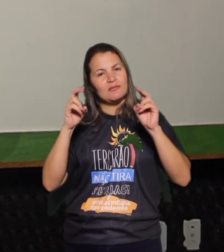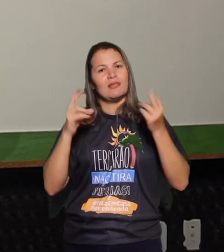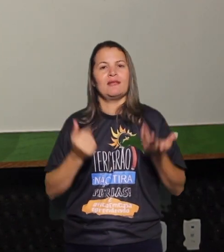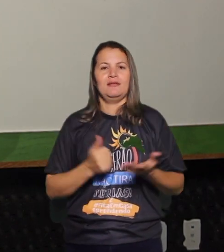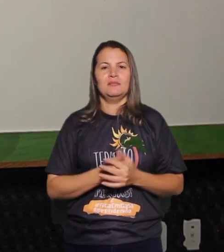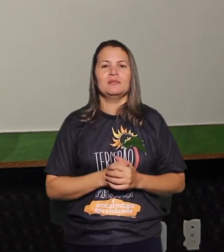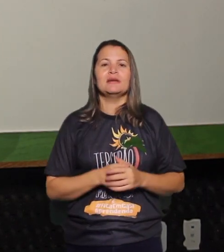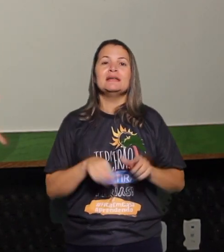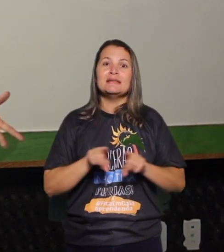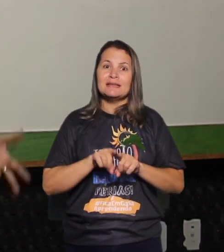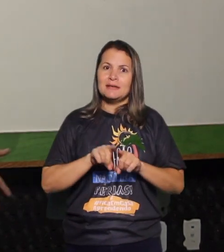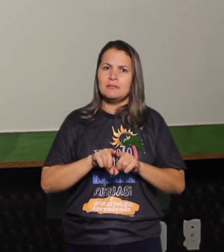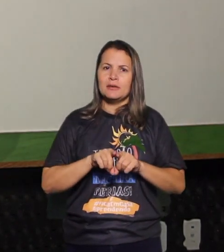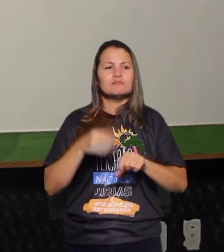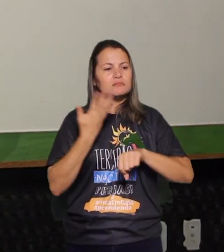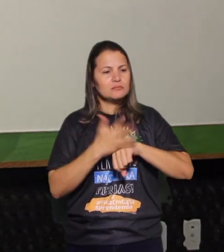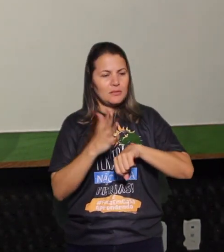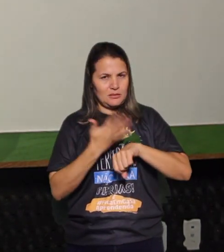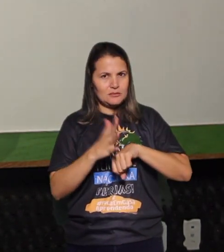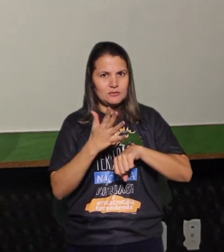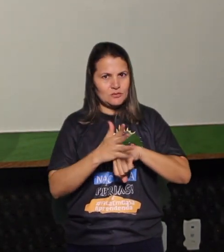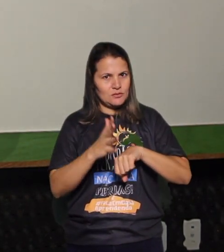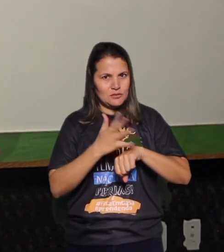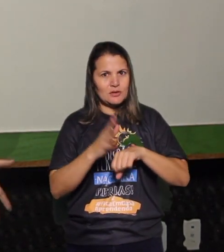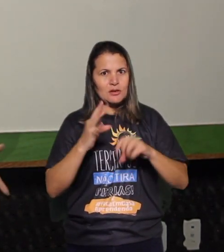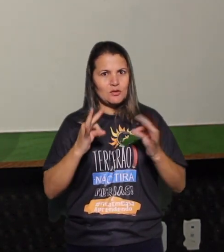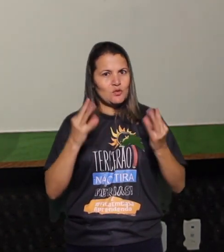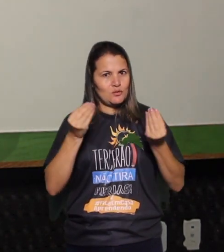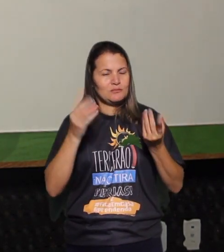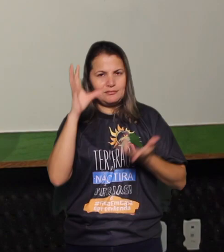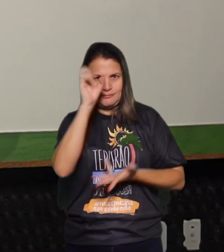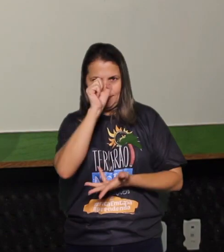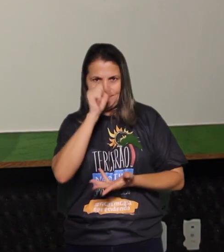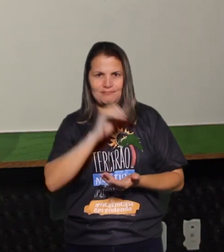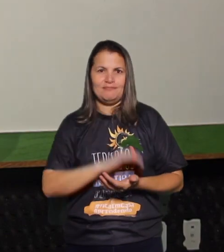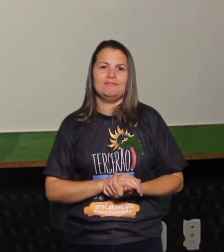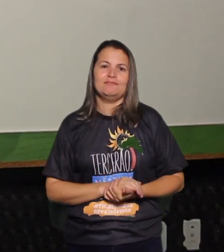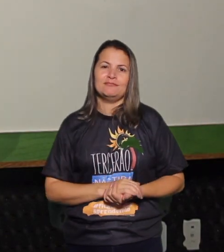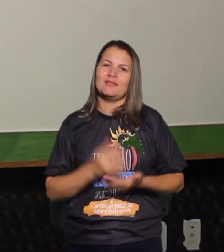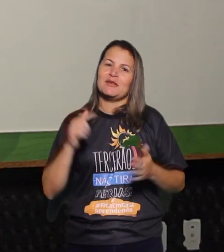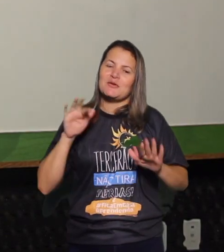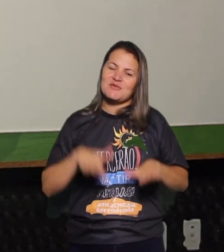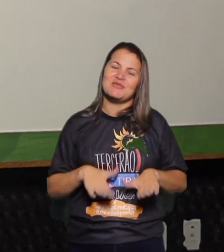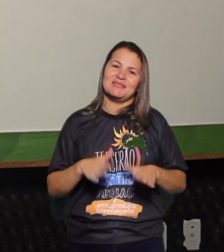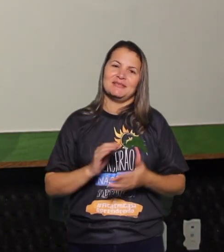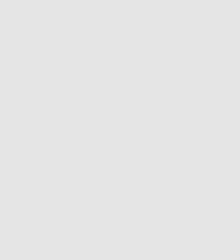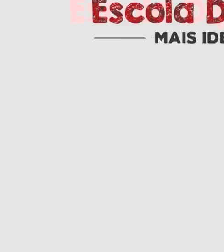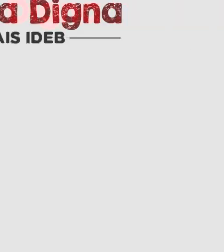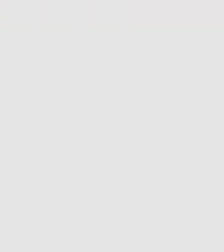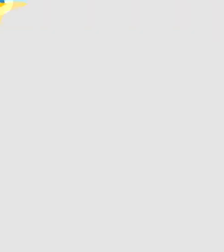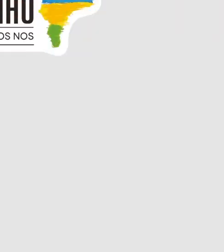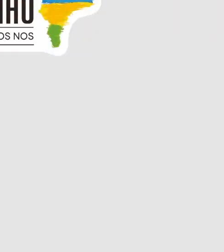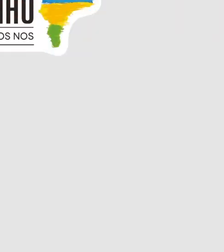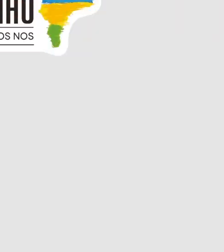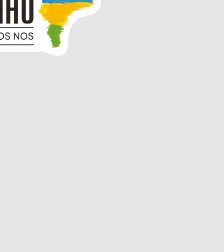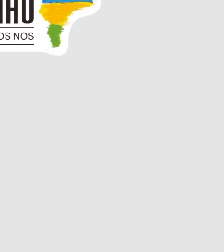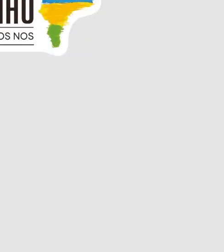e vamos exercitar aquilo que nós estamos vendo agora. E eu fico por aqui.